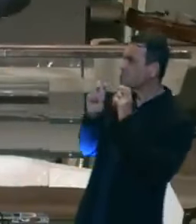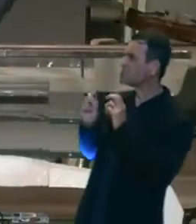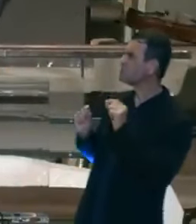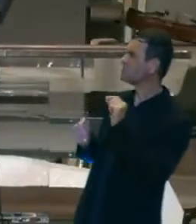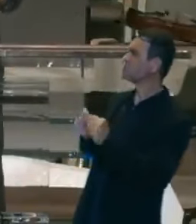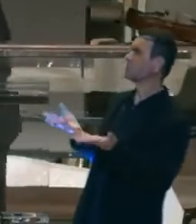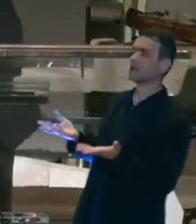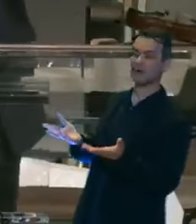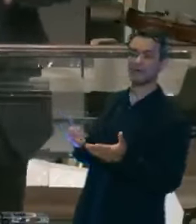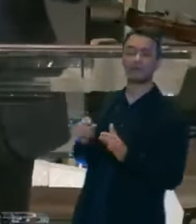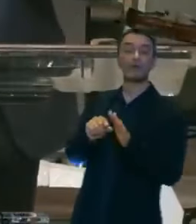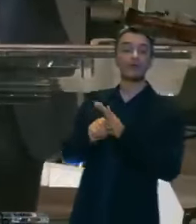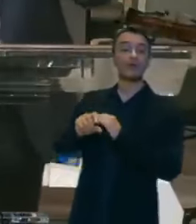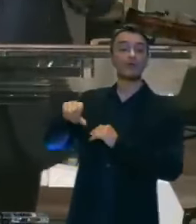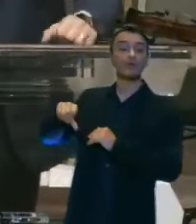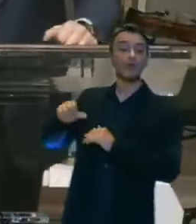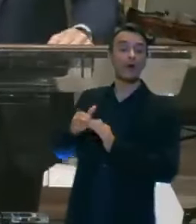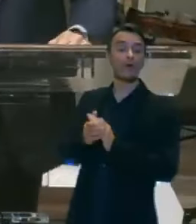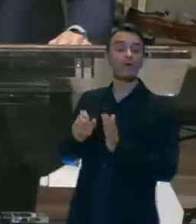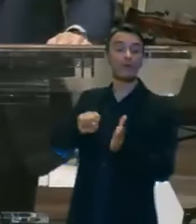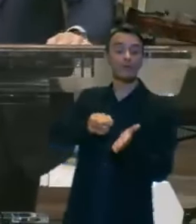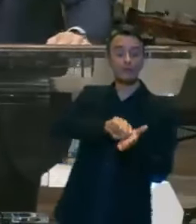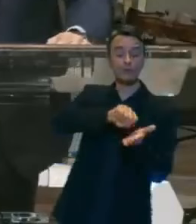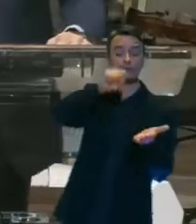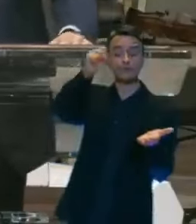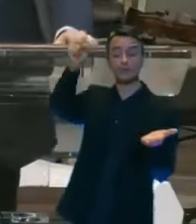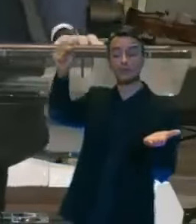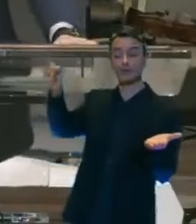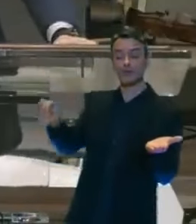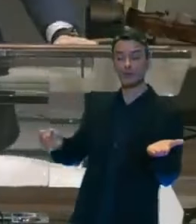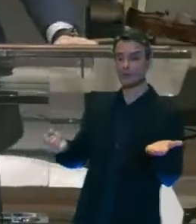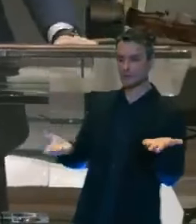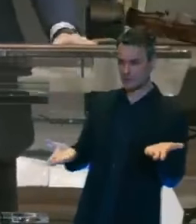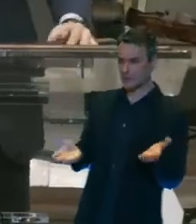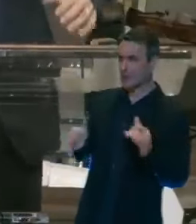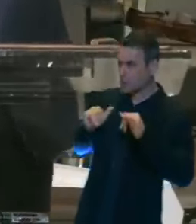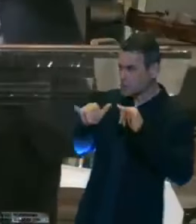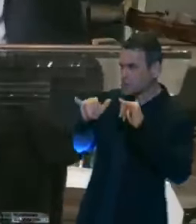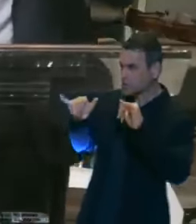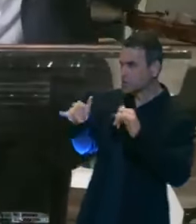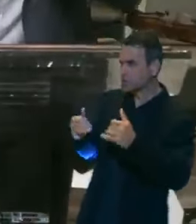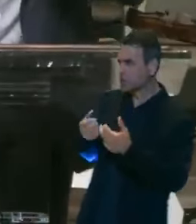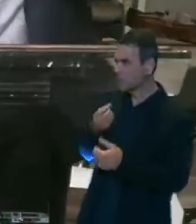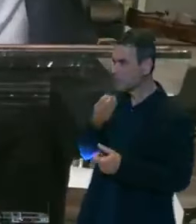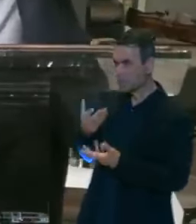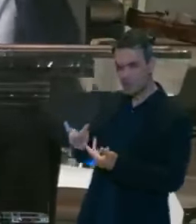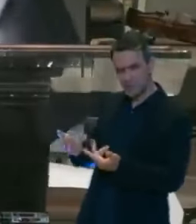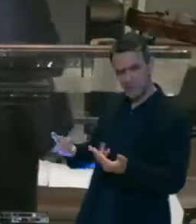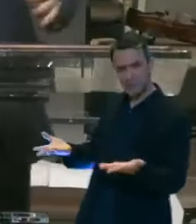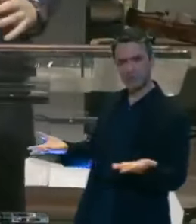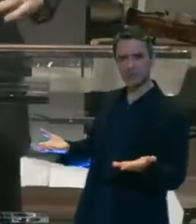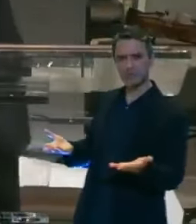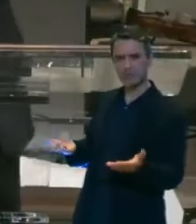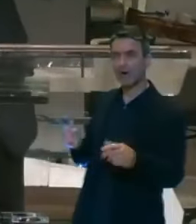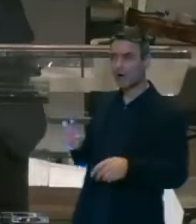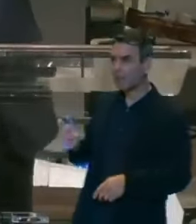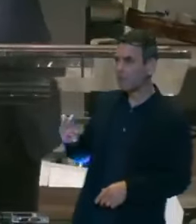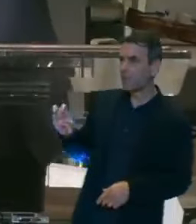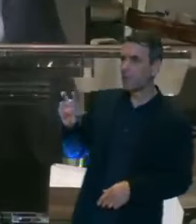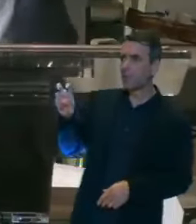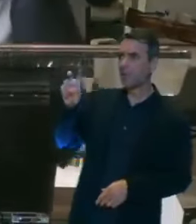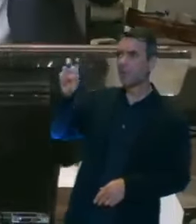olha que interessante: ó Sião, você que anuncia boas novas, suba um alto monte.